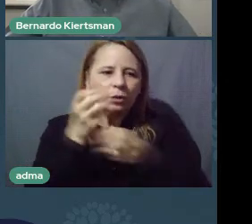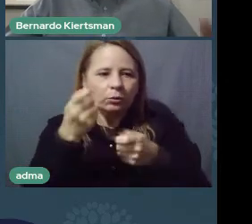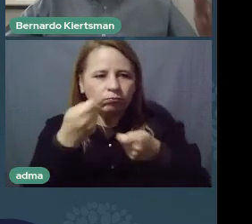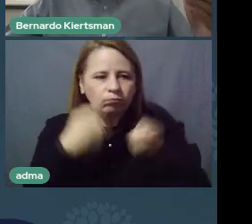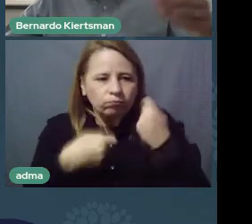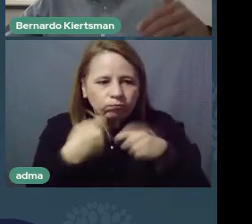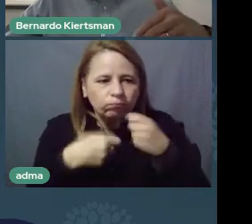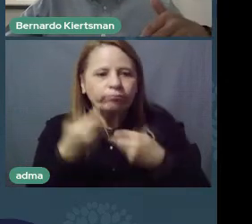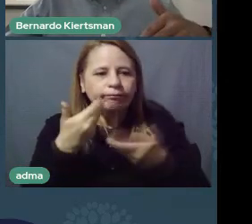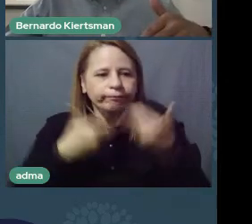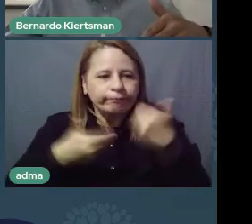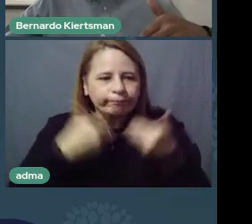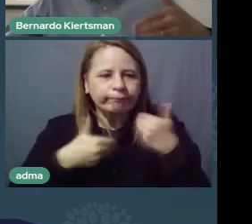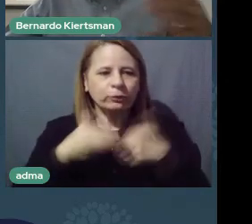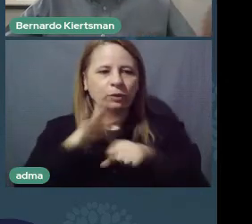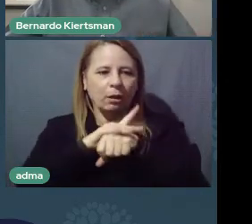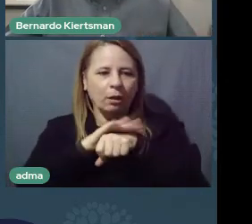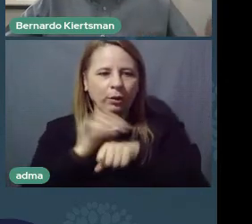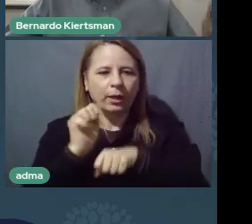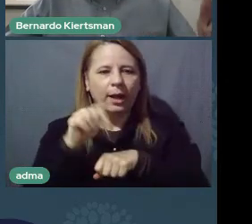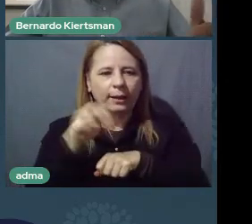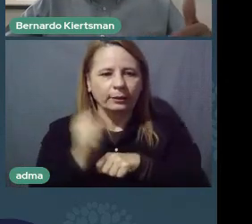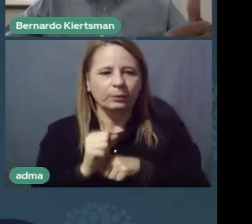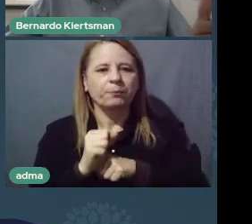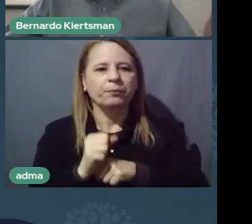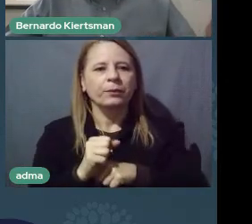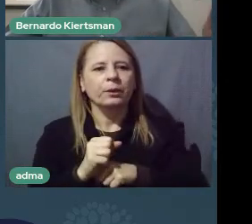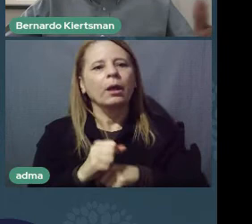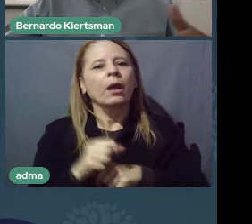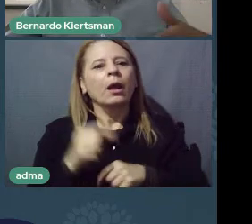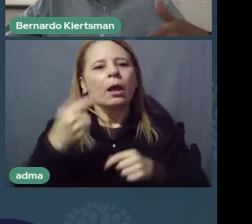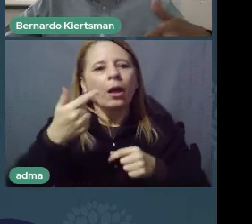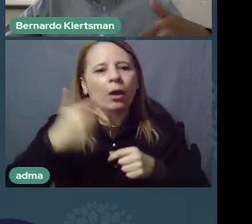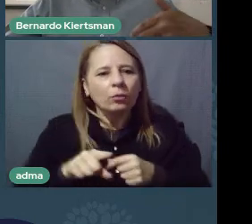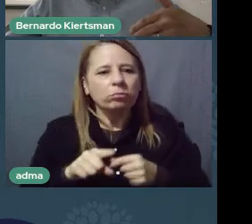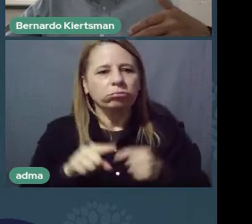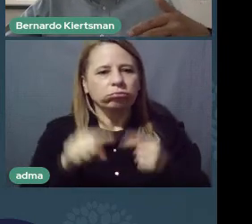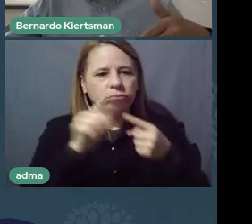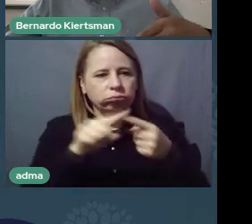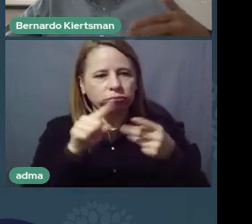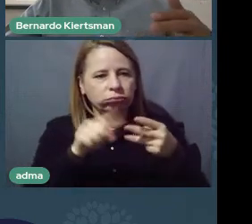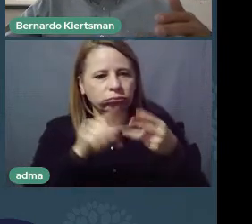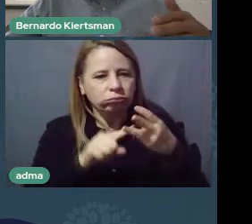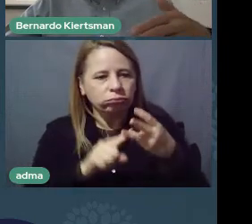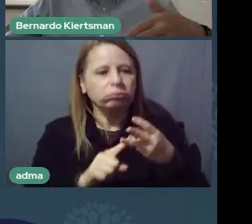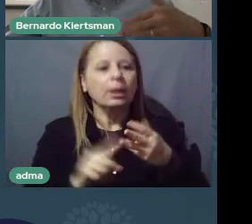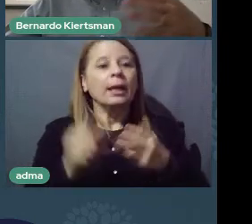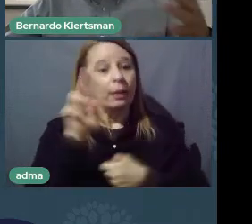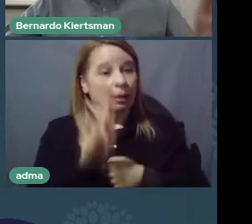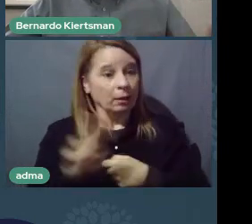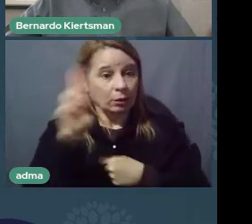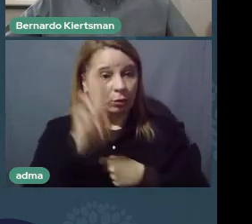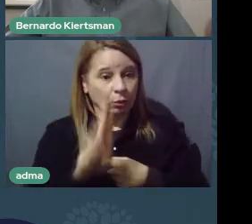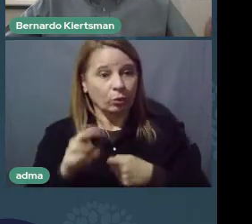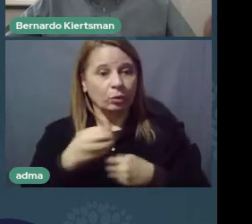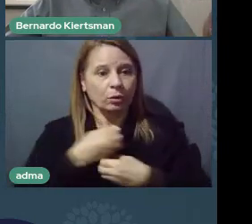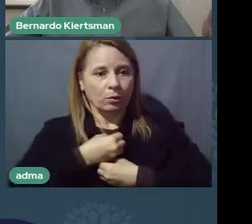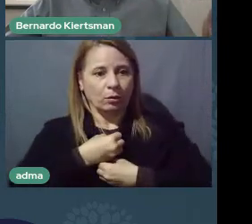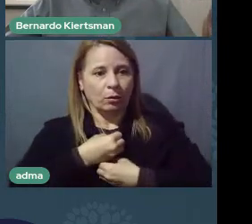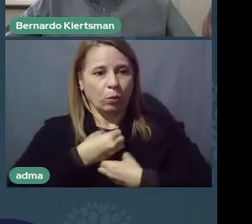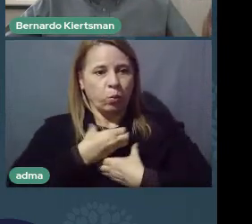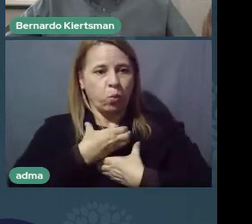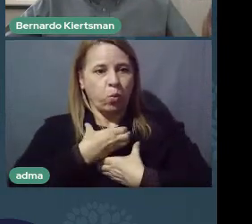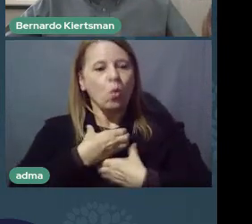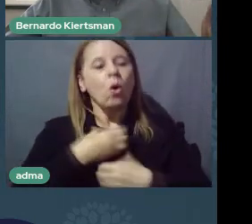doença. Os broncodilatadores de longa ação, que são também utilizados em associação